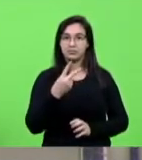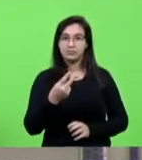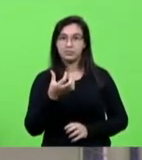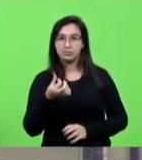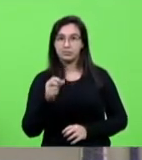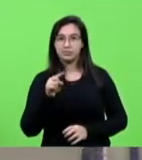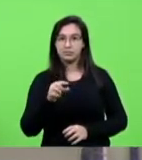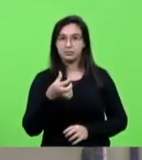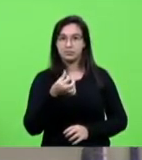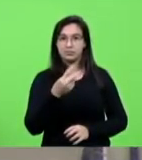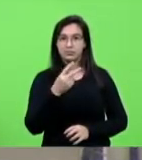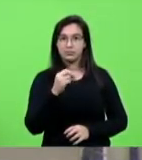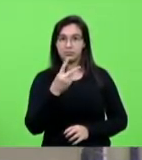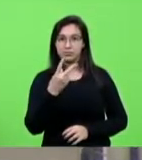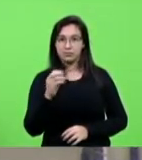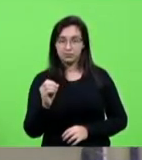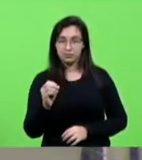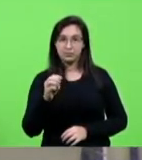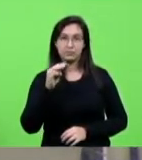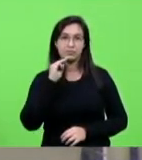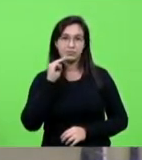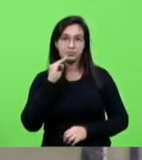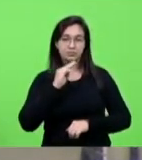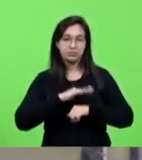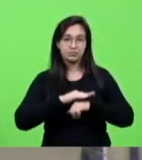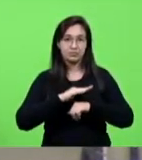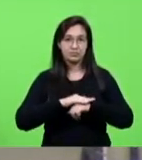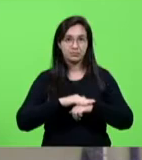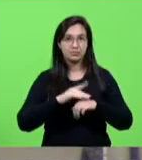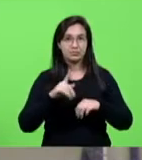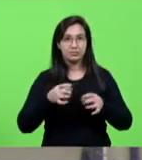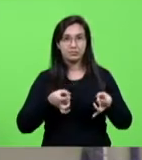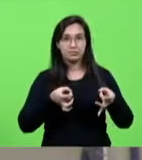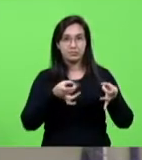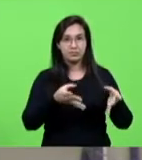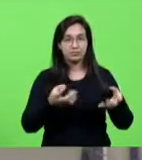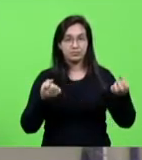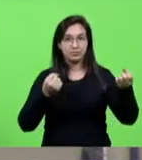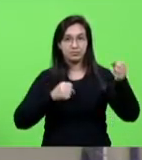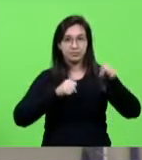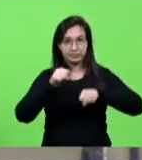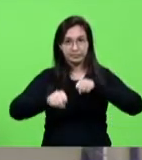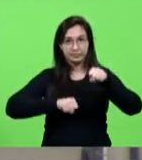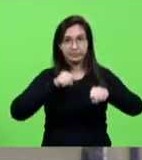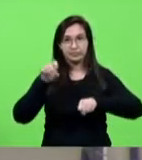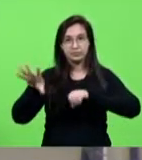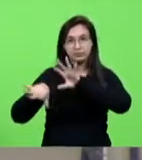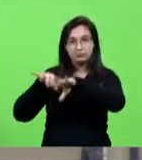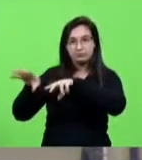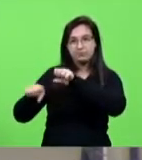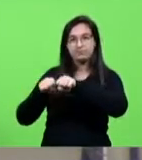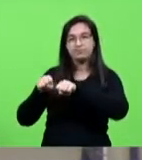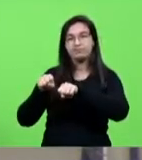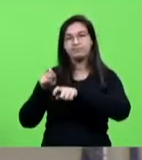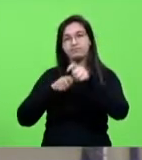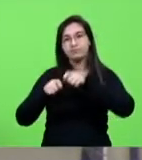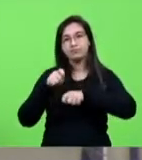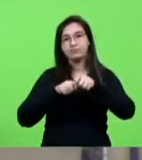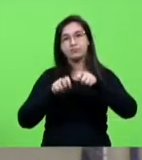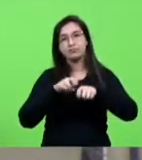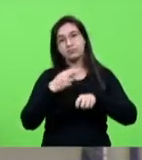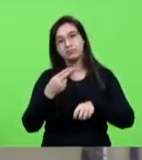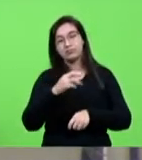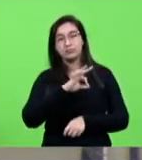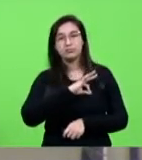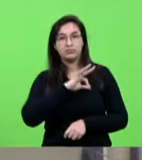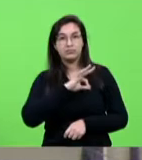226.6/2020, autor deputada Marlene Fengler, dispõe sobre a doação de bicicletas apreendidas por ato administrativo ou de polícia